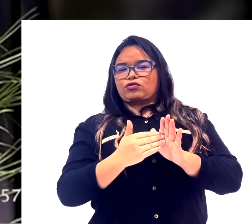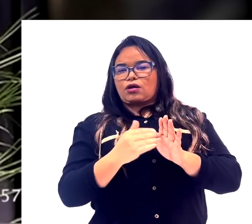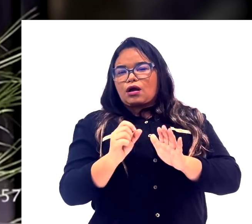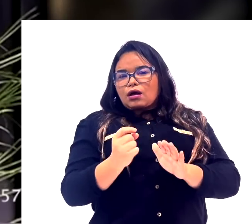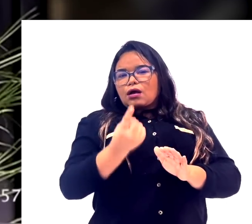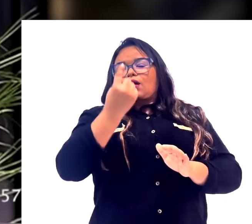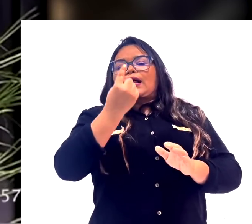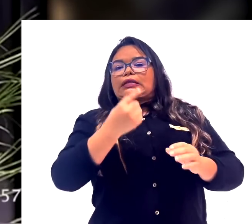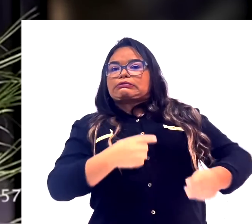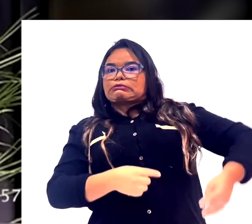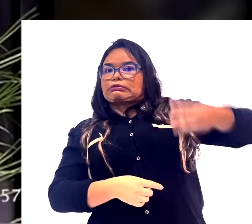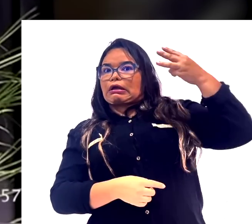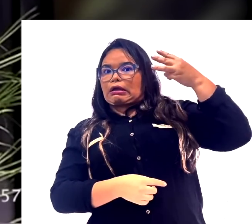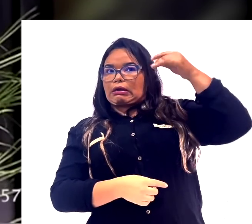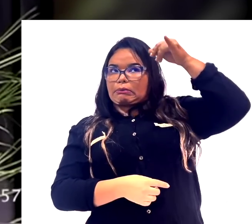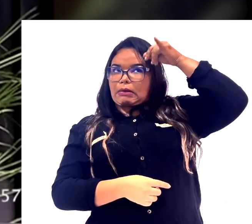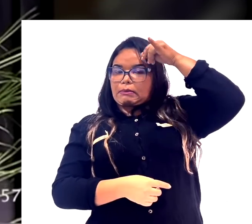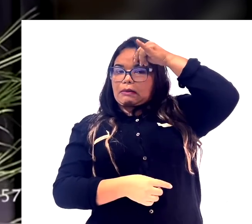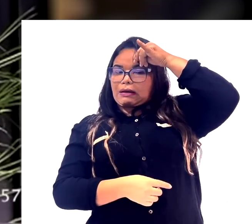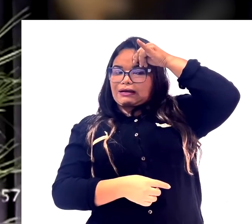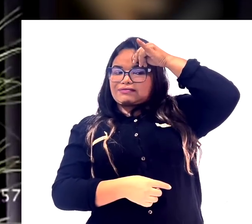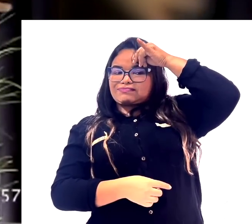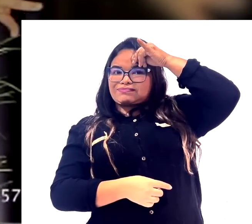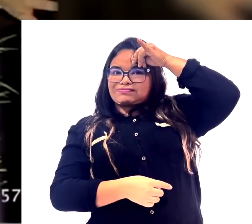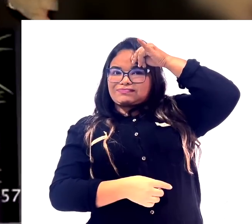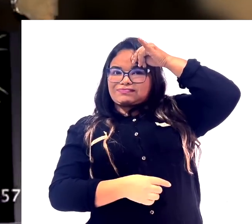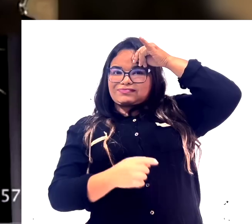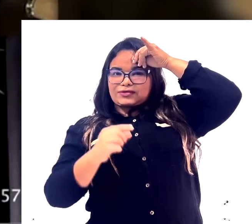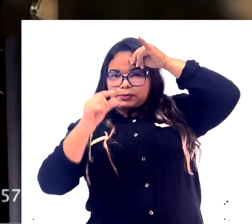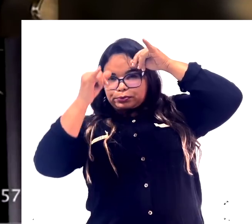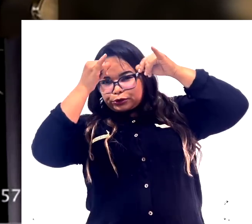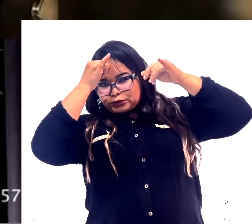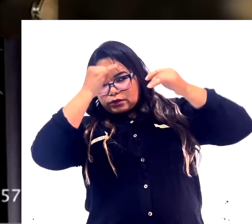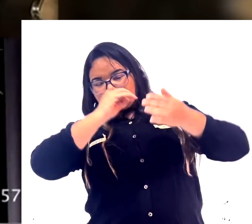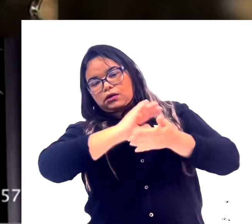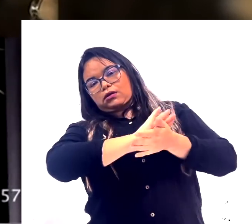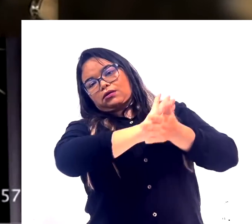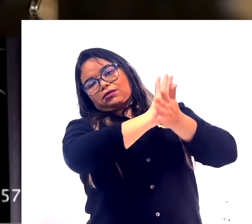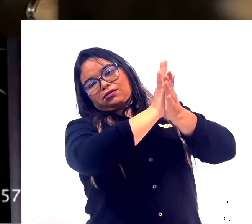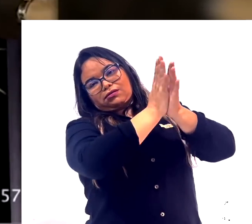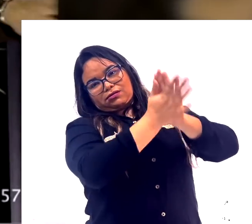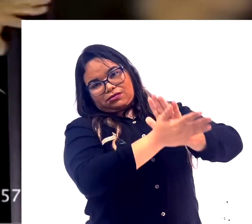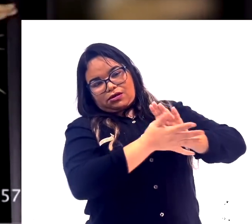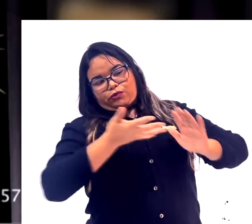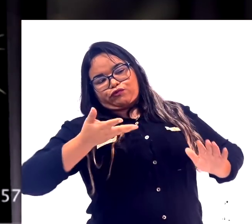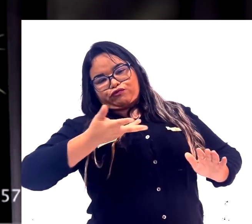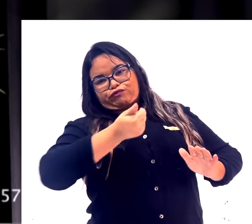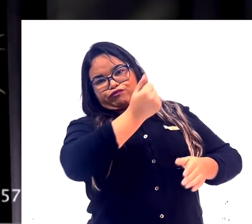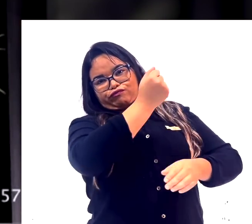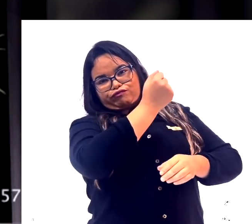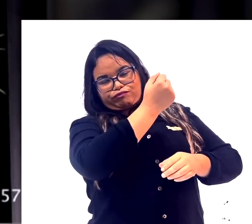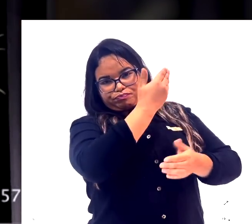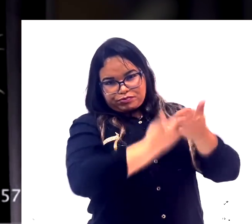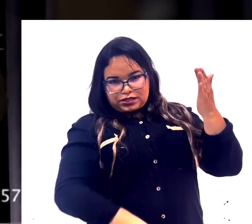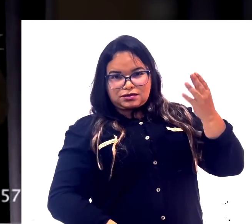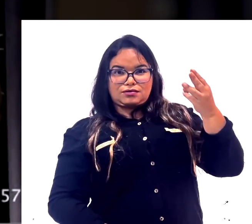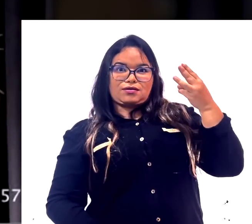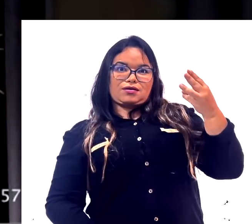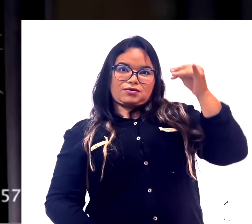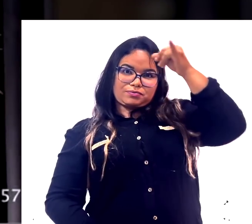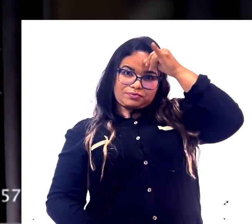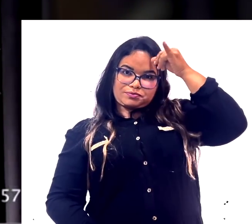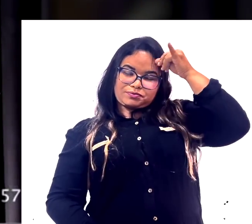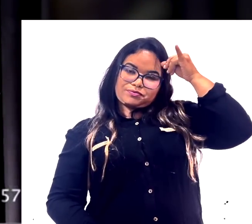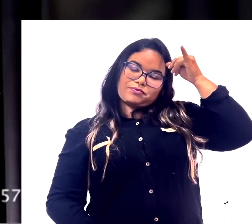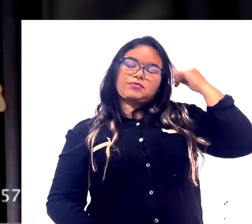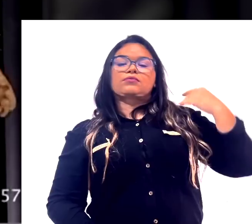ele, e eles são eliminados sob a sua influência. E então ele se levanta como